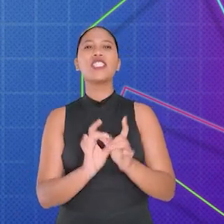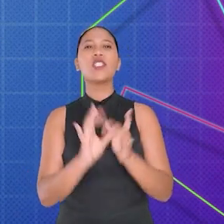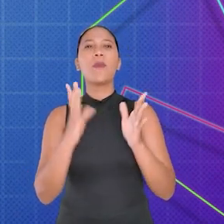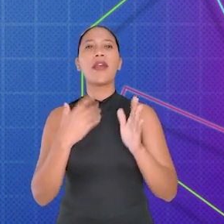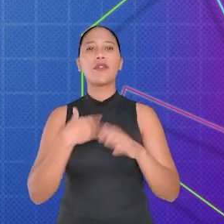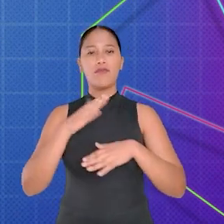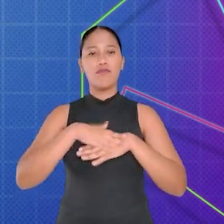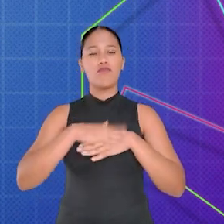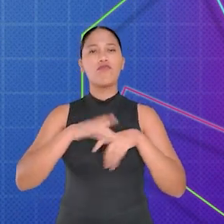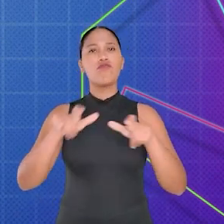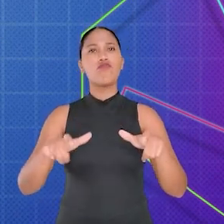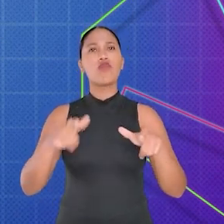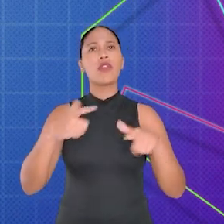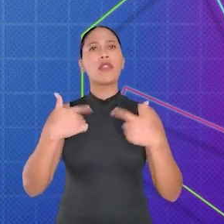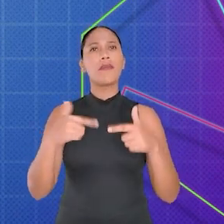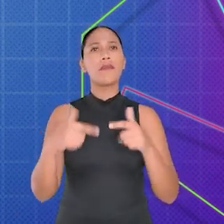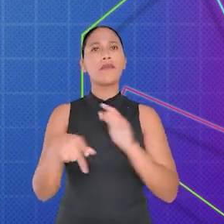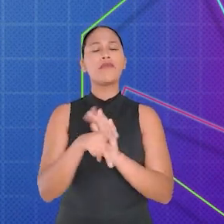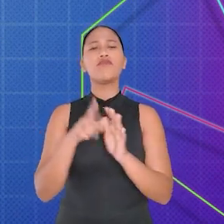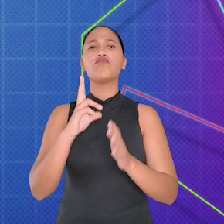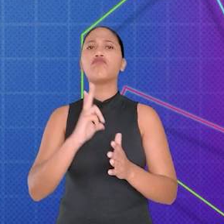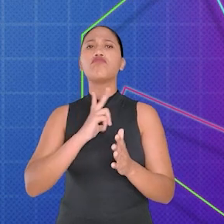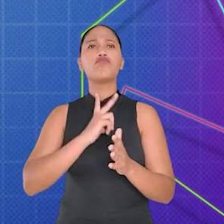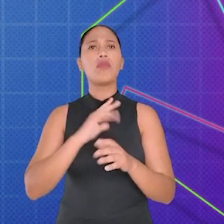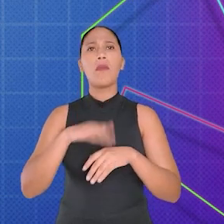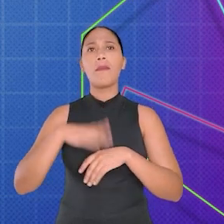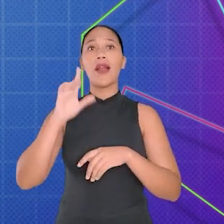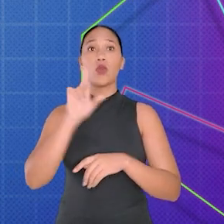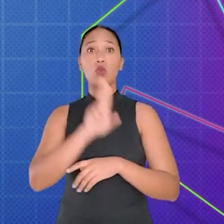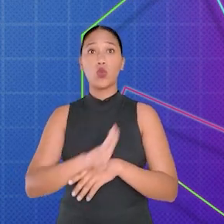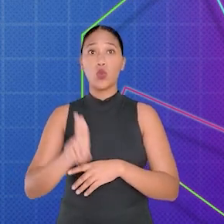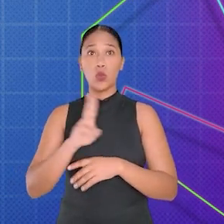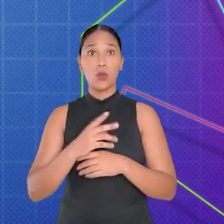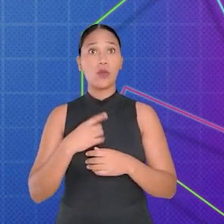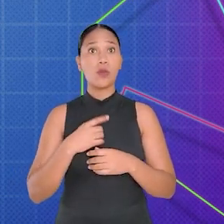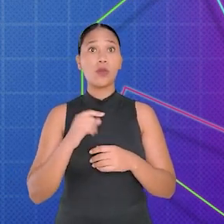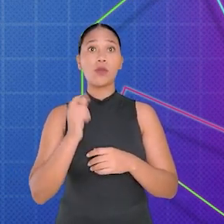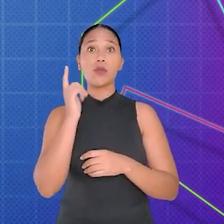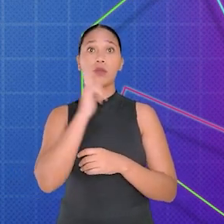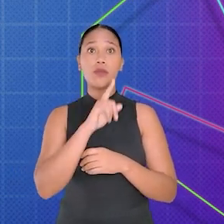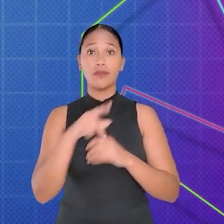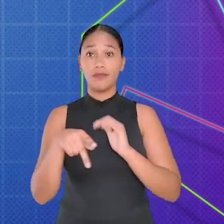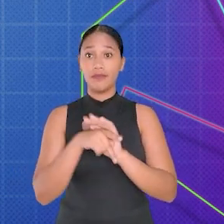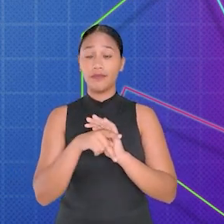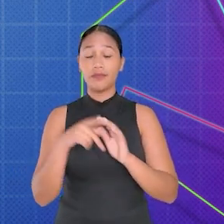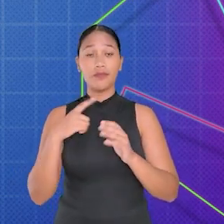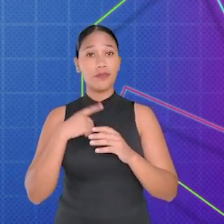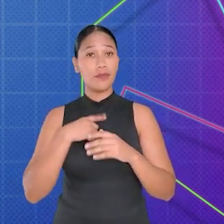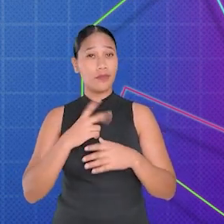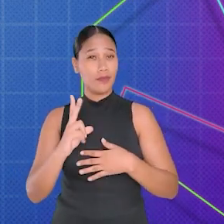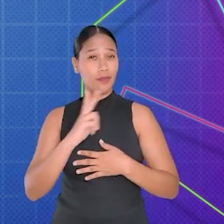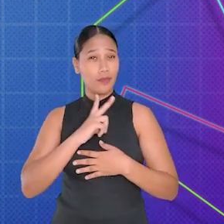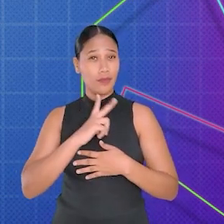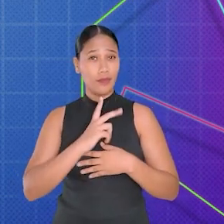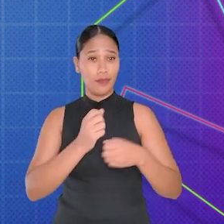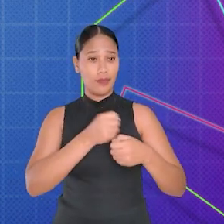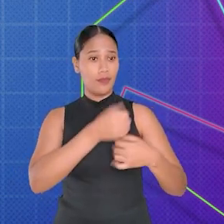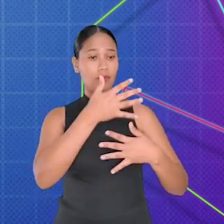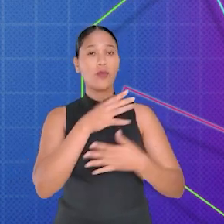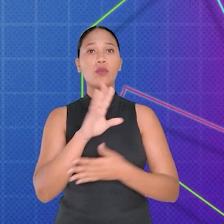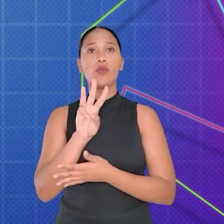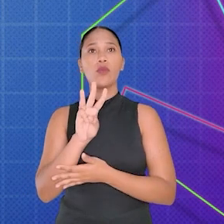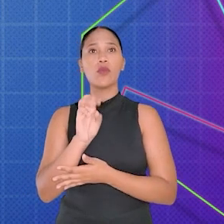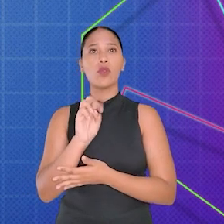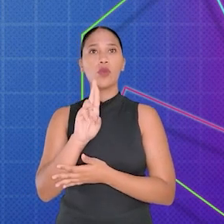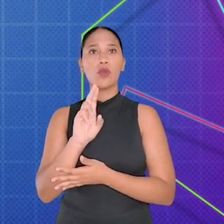Workspace, espaço de trabalho, e selecionar a opção New Workspace, novo espaço de trabalho. Lá, o usuário pode personalizar o